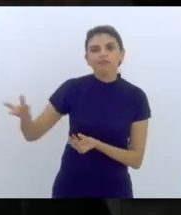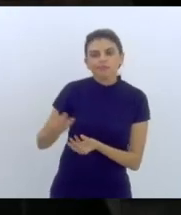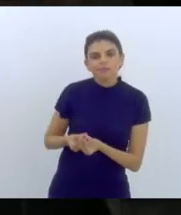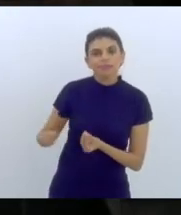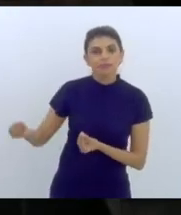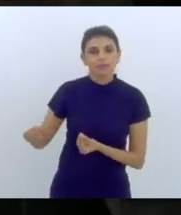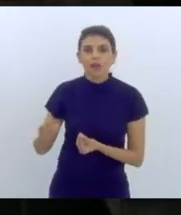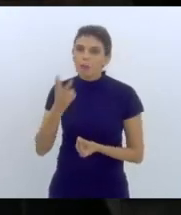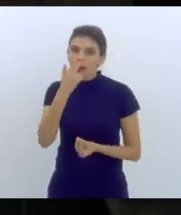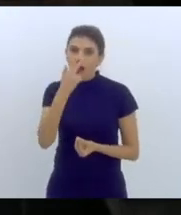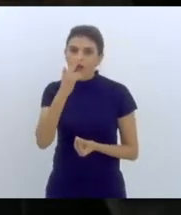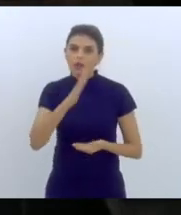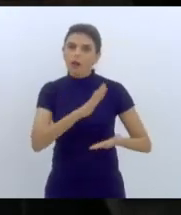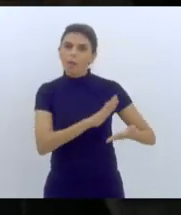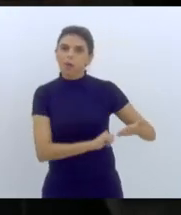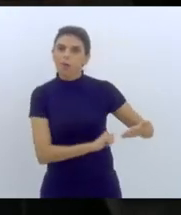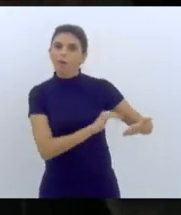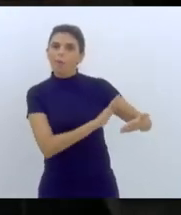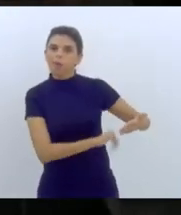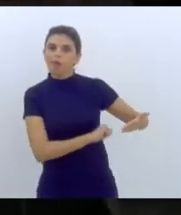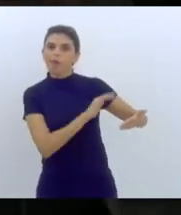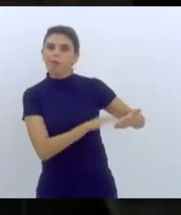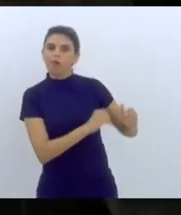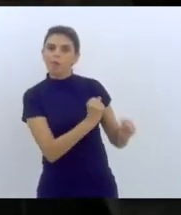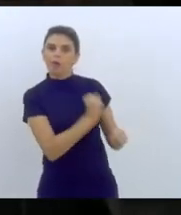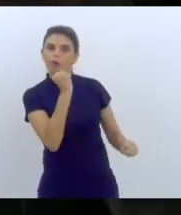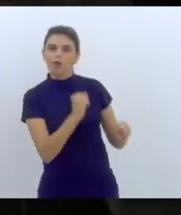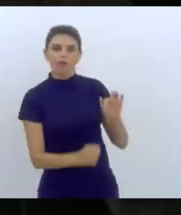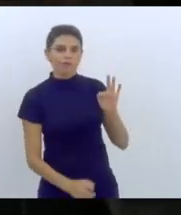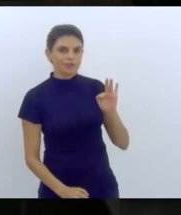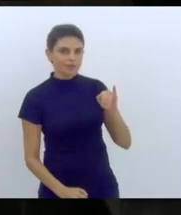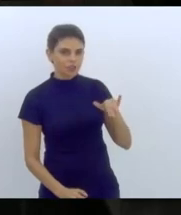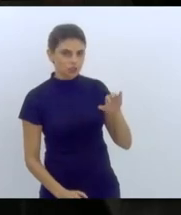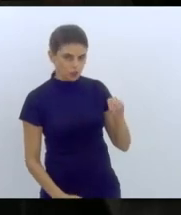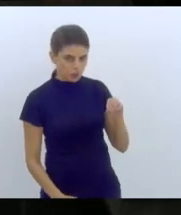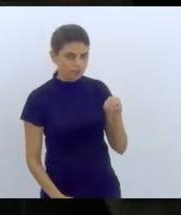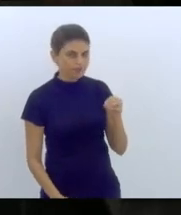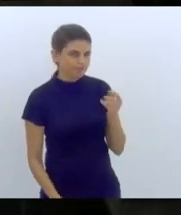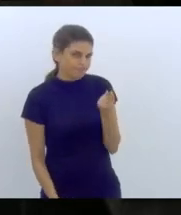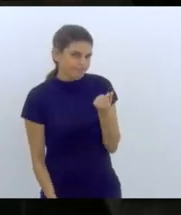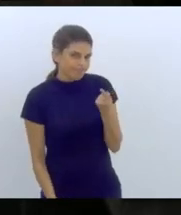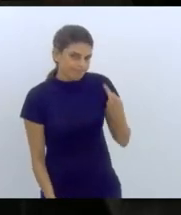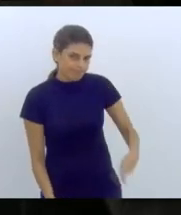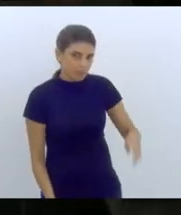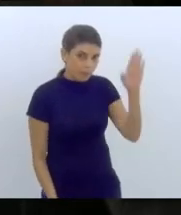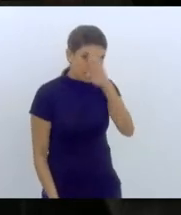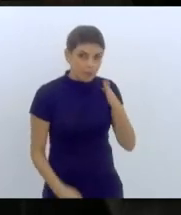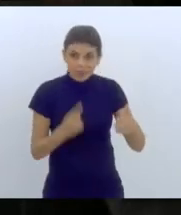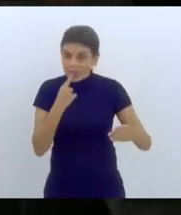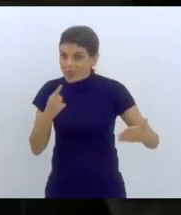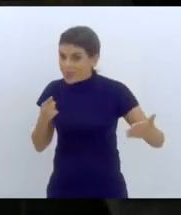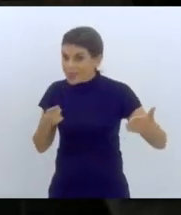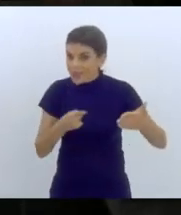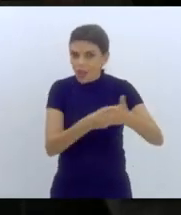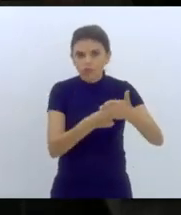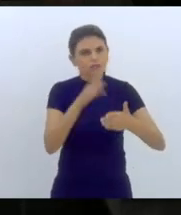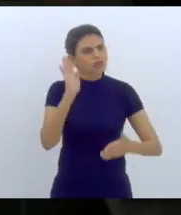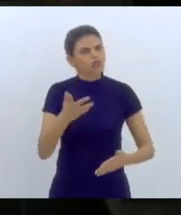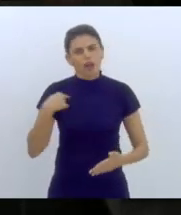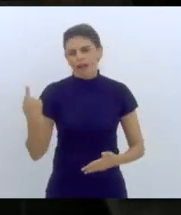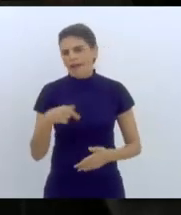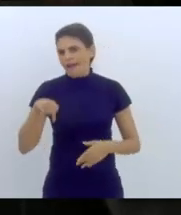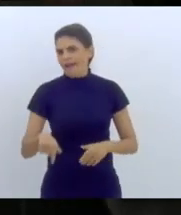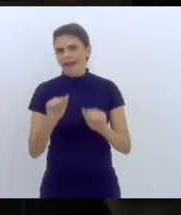está lubridiando o fisco brasileiro. Esta denúncia nós já tínhamos